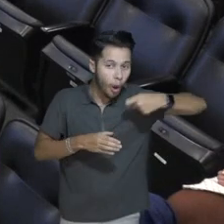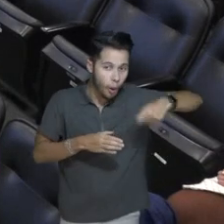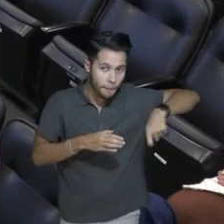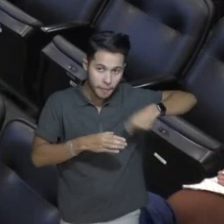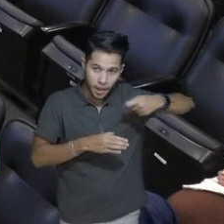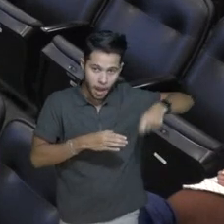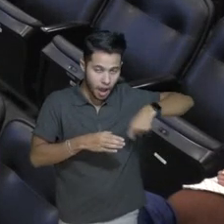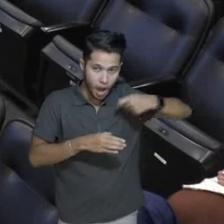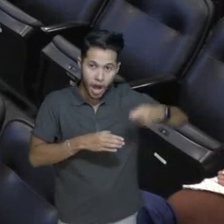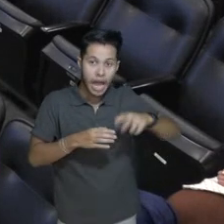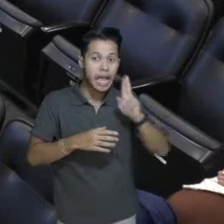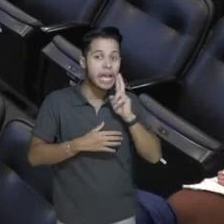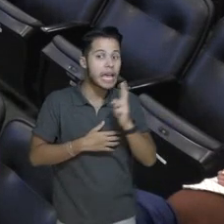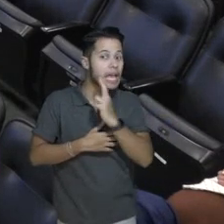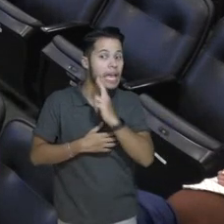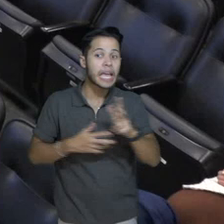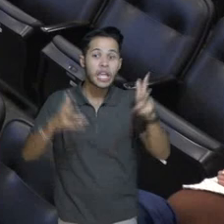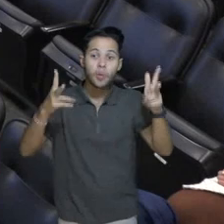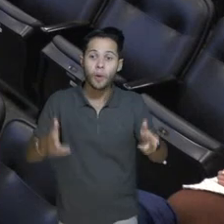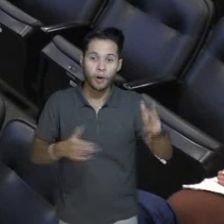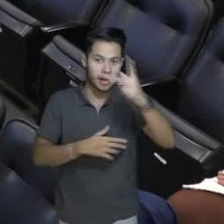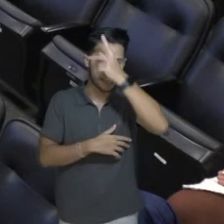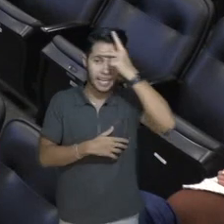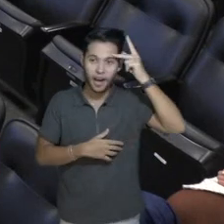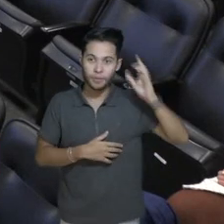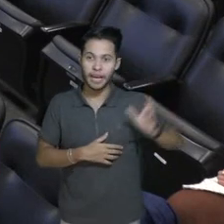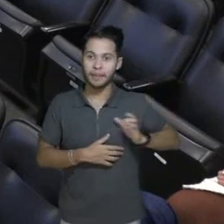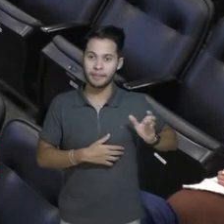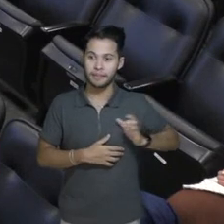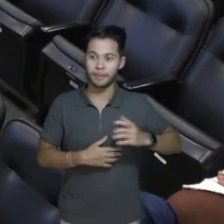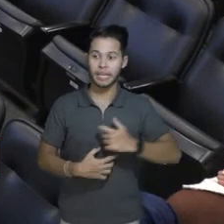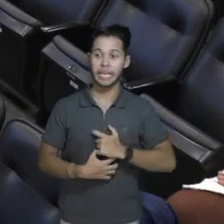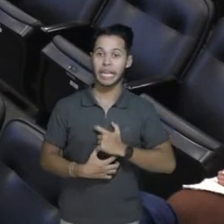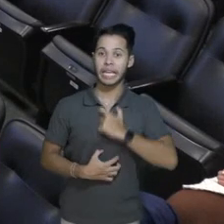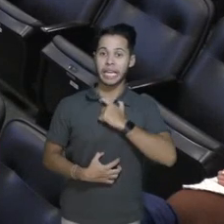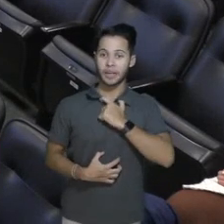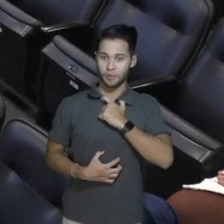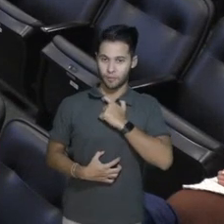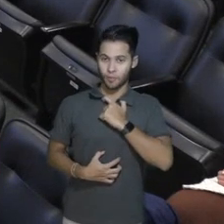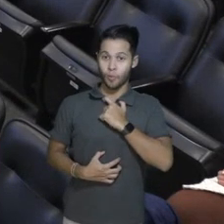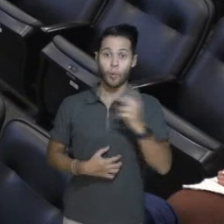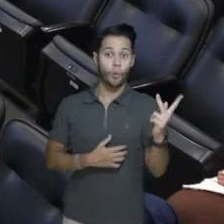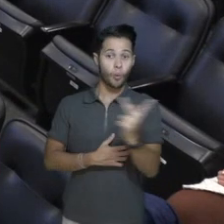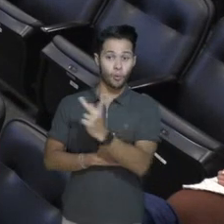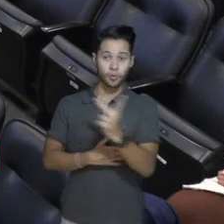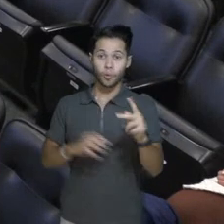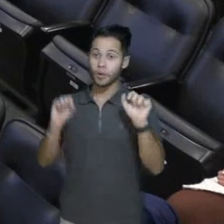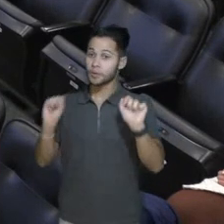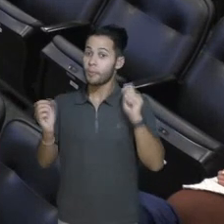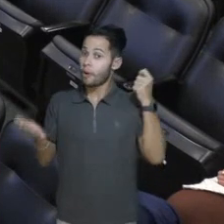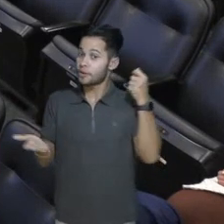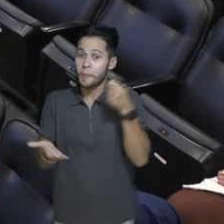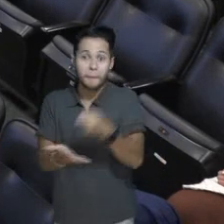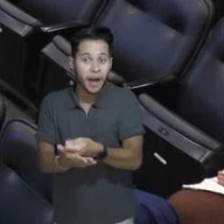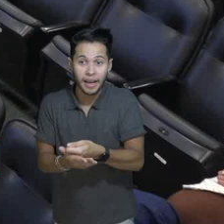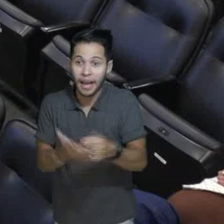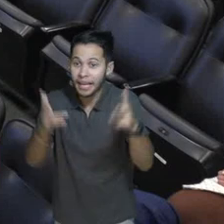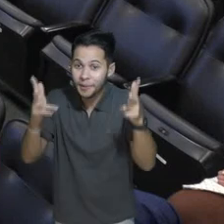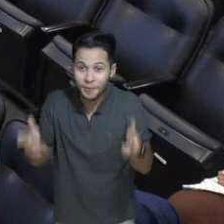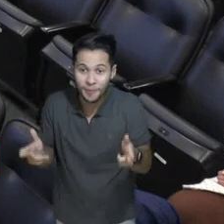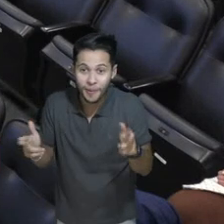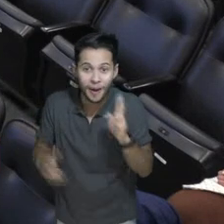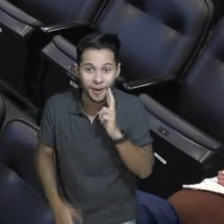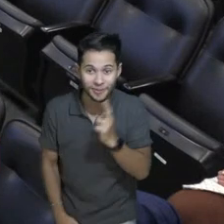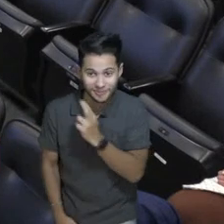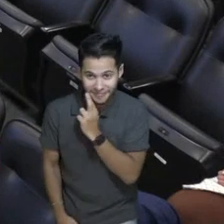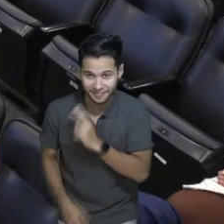engravatado que é um executivo Os dois têm a mesma condição de pagar aquela conta os problemas sociais dos dois são os mesmos os